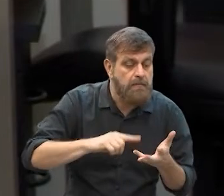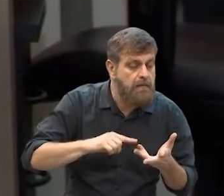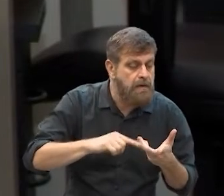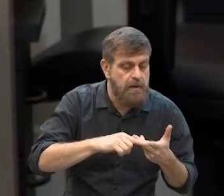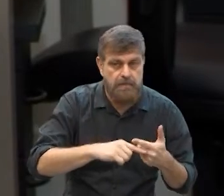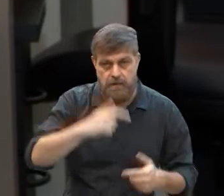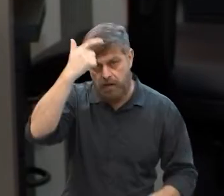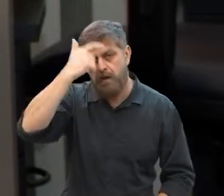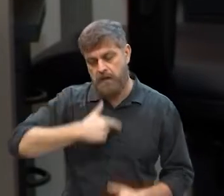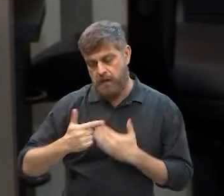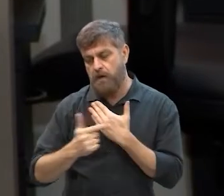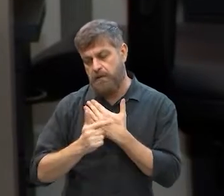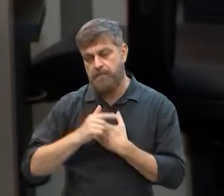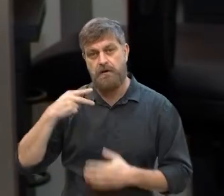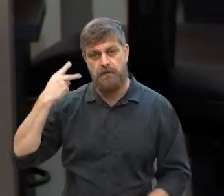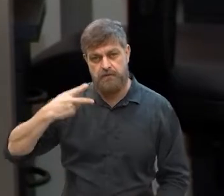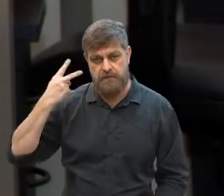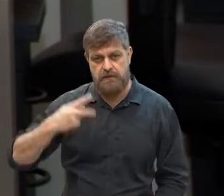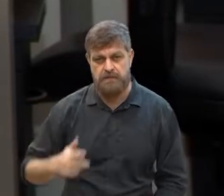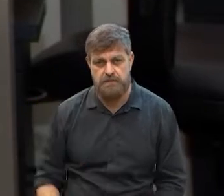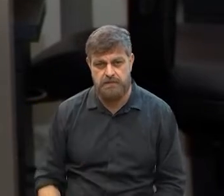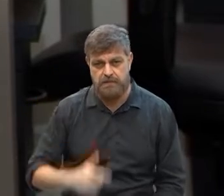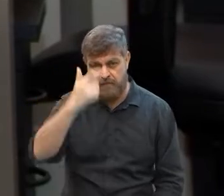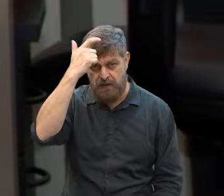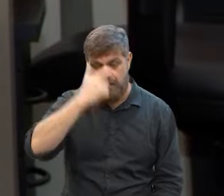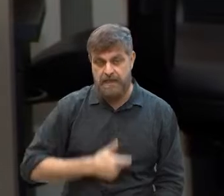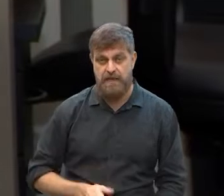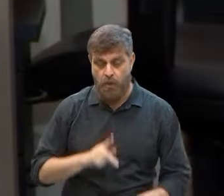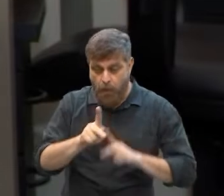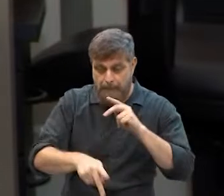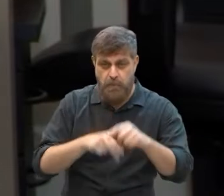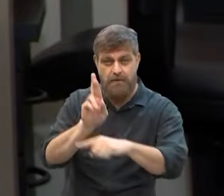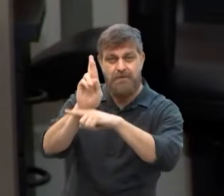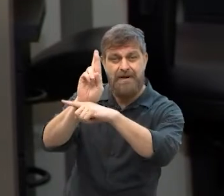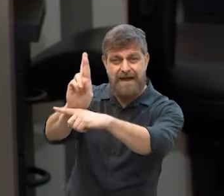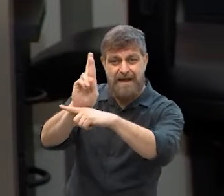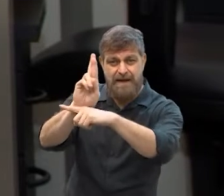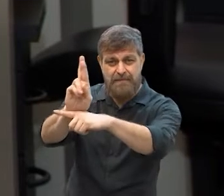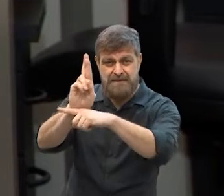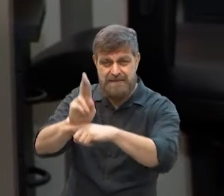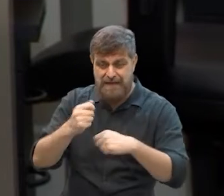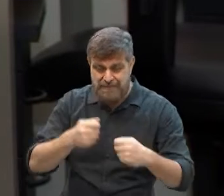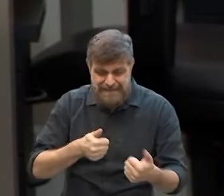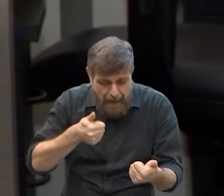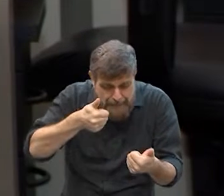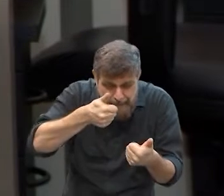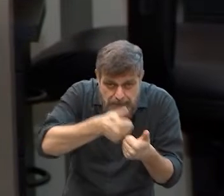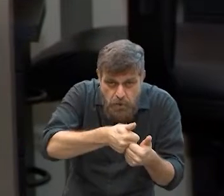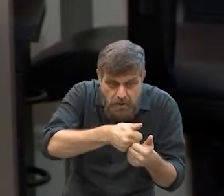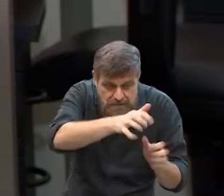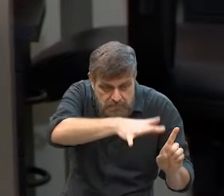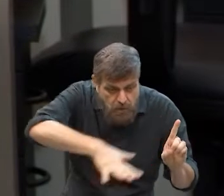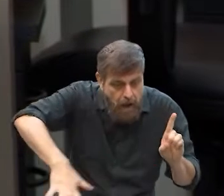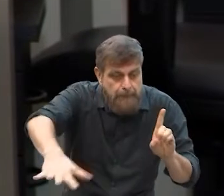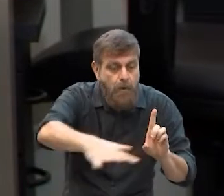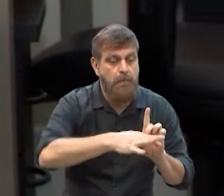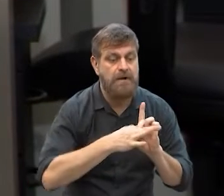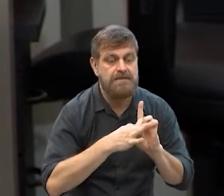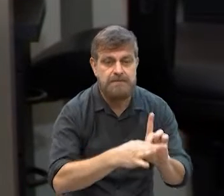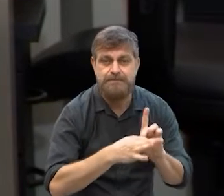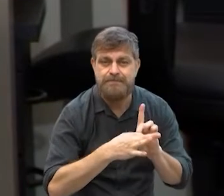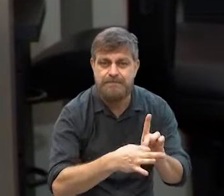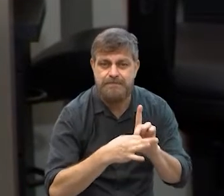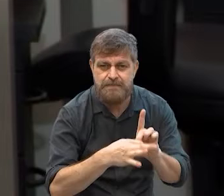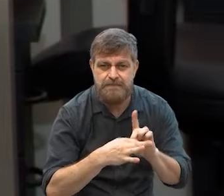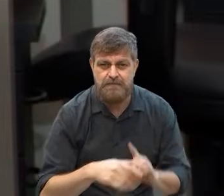esse é o papel do vereador, né? O vereador ele é o representante, o político, que tem que estar mais próximo da população, né? Ele é o